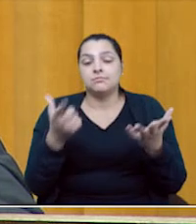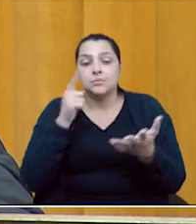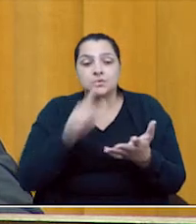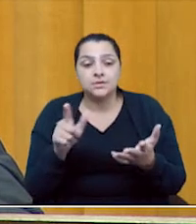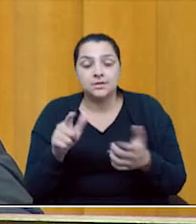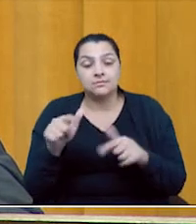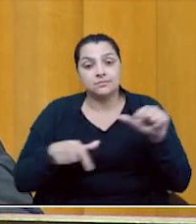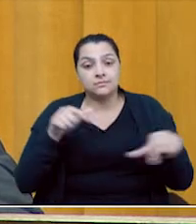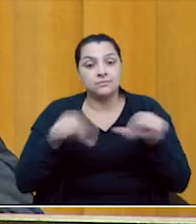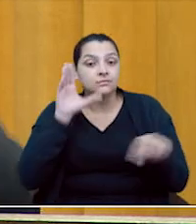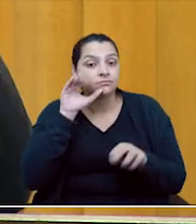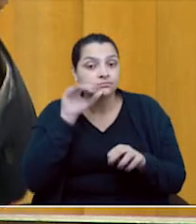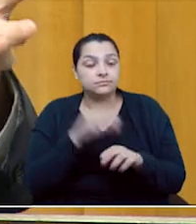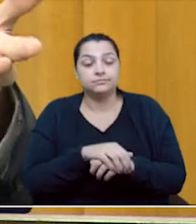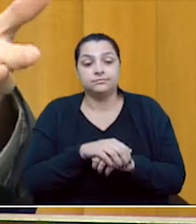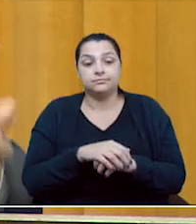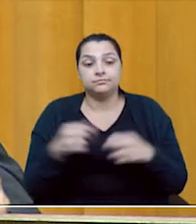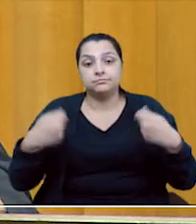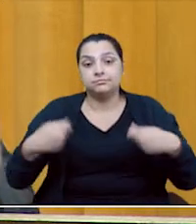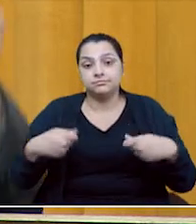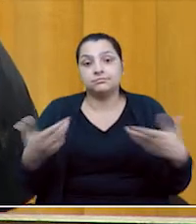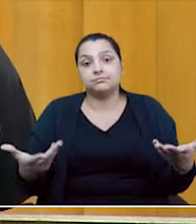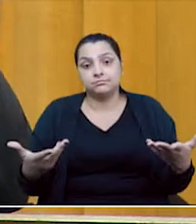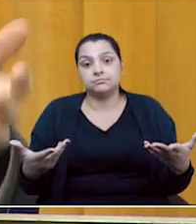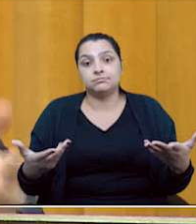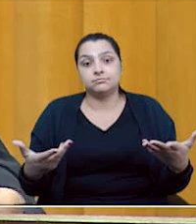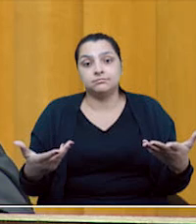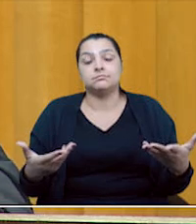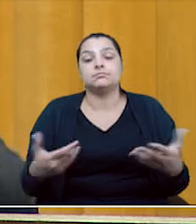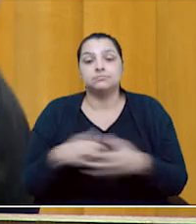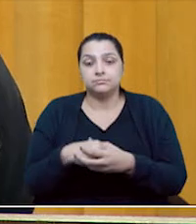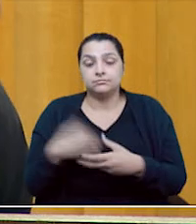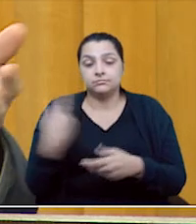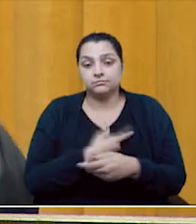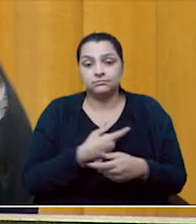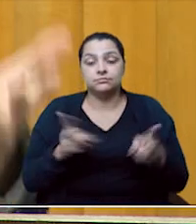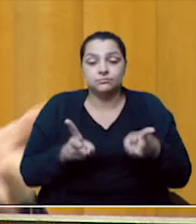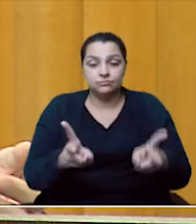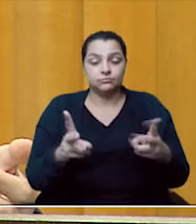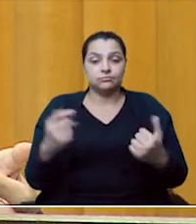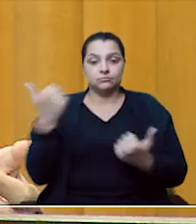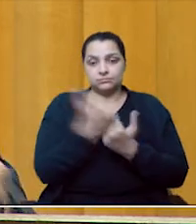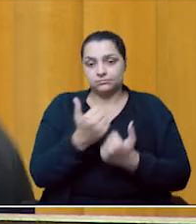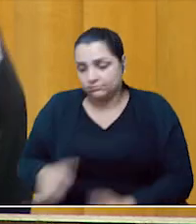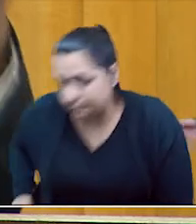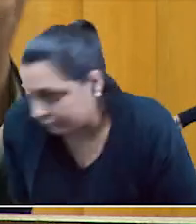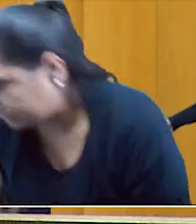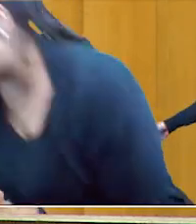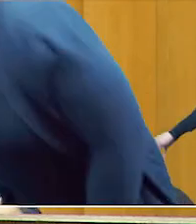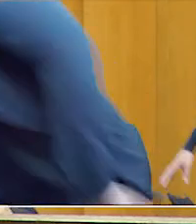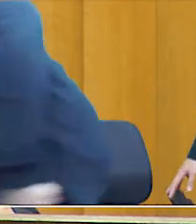lá precisam ser, nós precisamos lotá-los lá, eles precisam permanecer lá, precisam ser valorizados e ter estímulos financeiros e